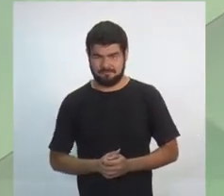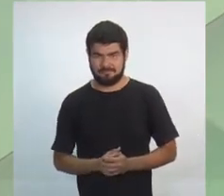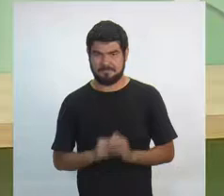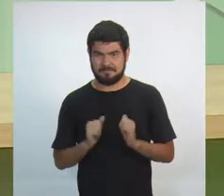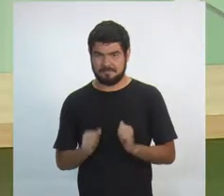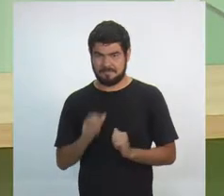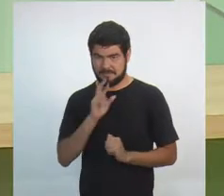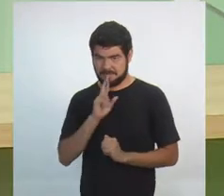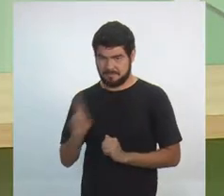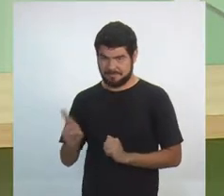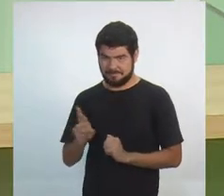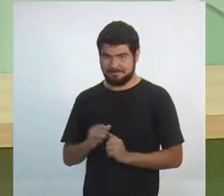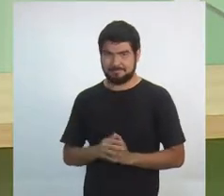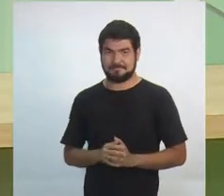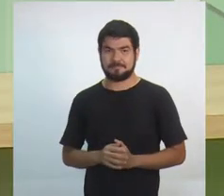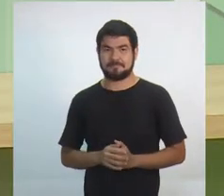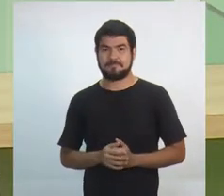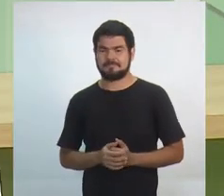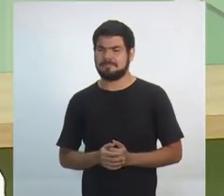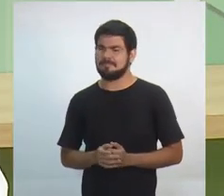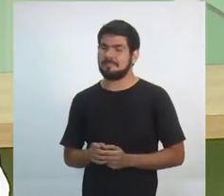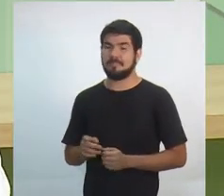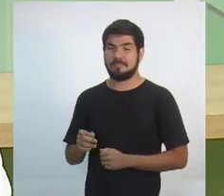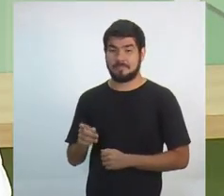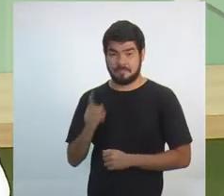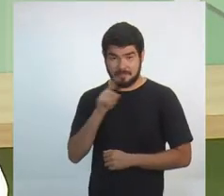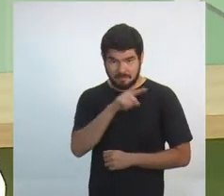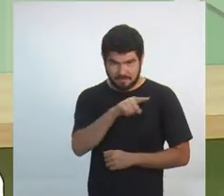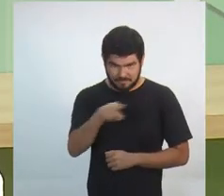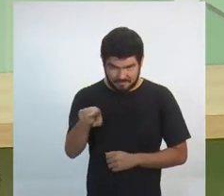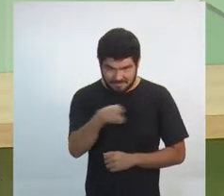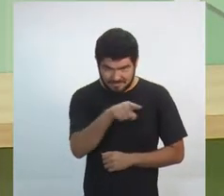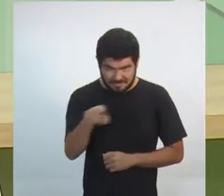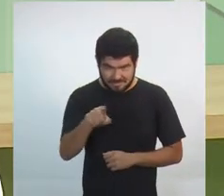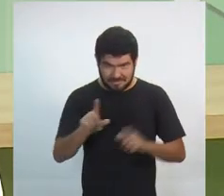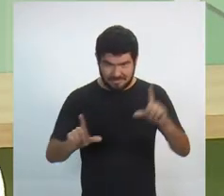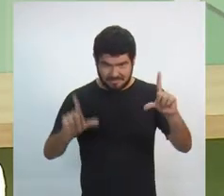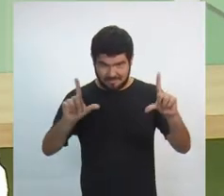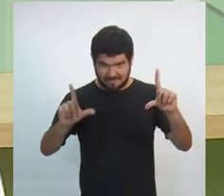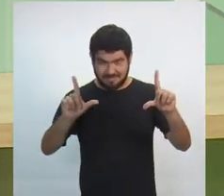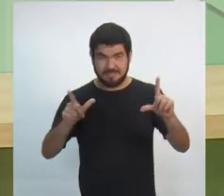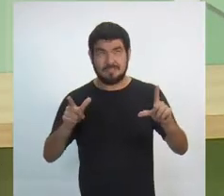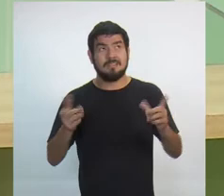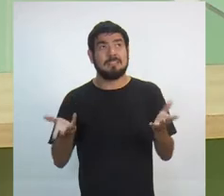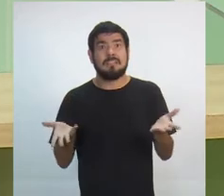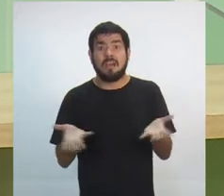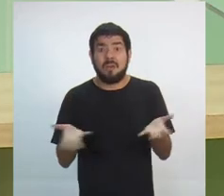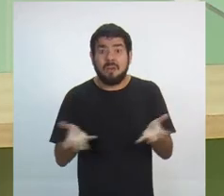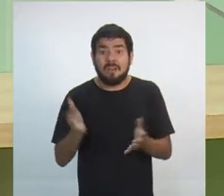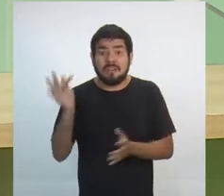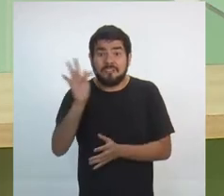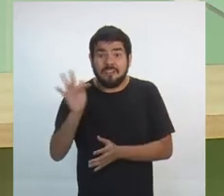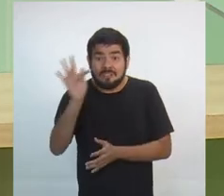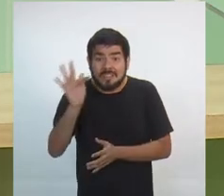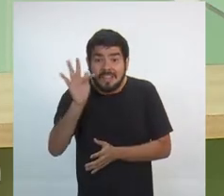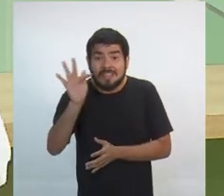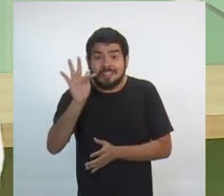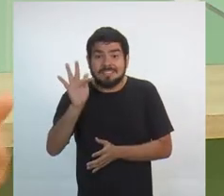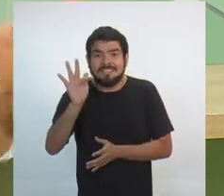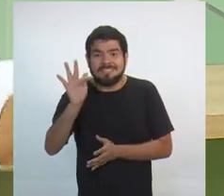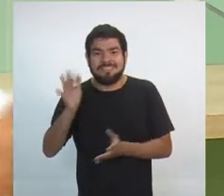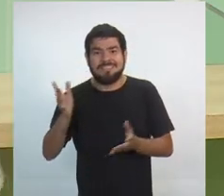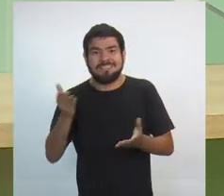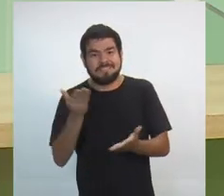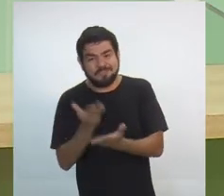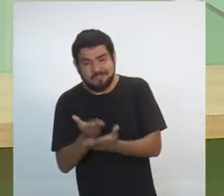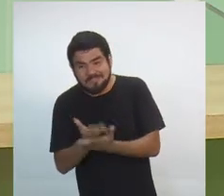responder. A você que está na faculdade, a você que está estudando e que vai sair da faculdade,